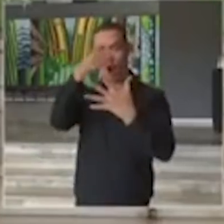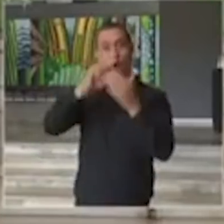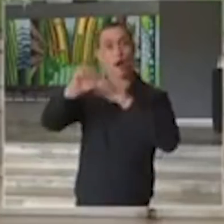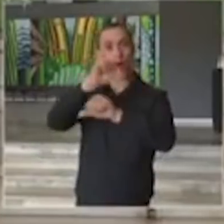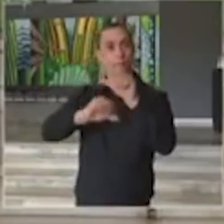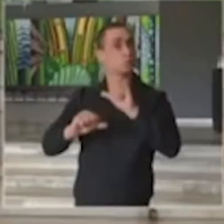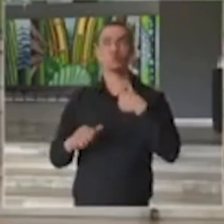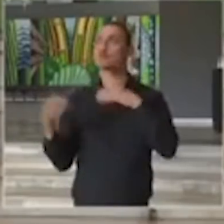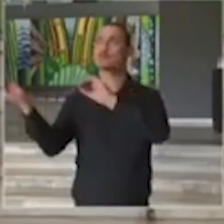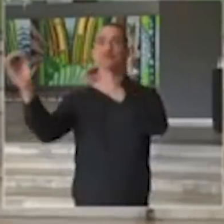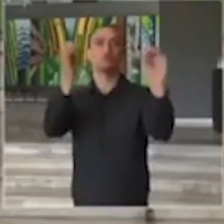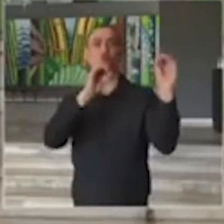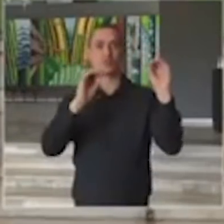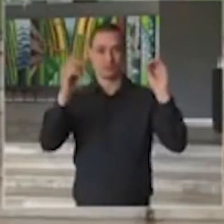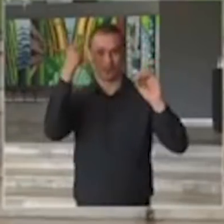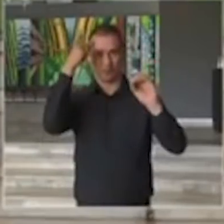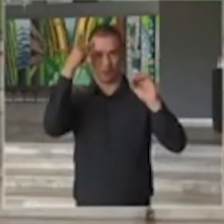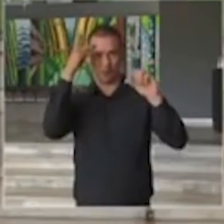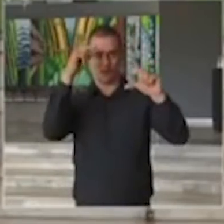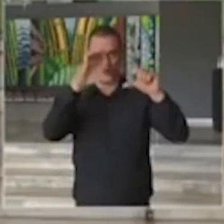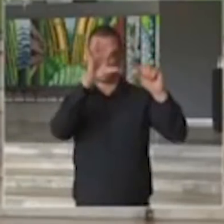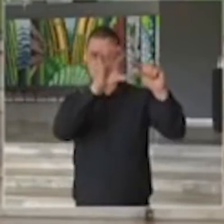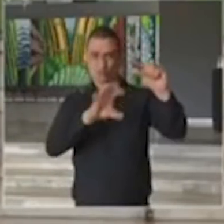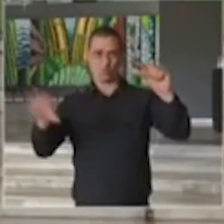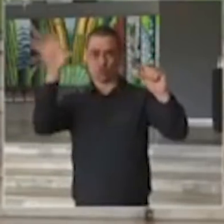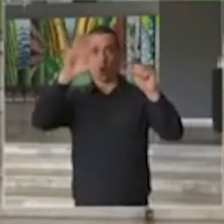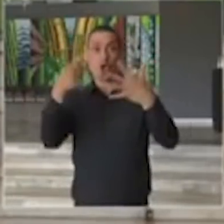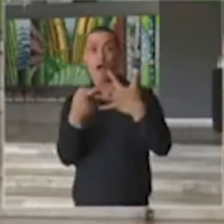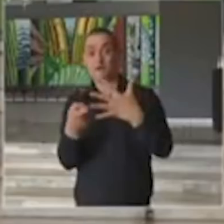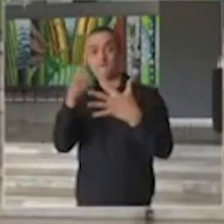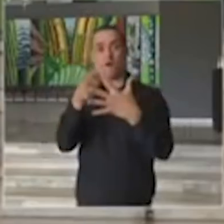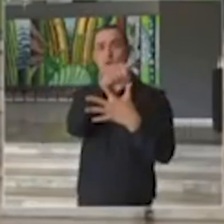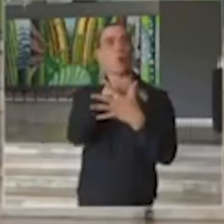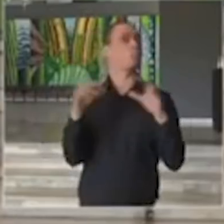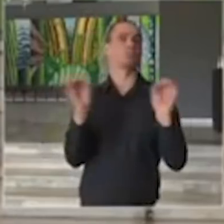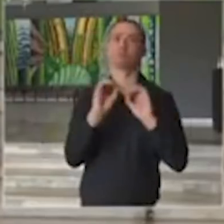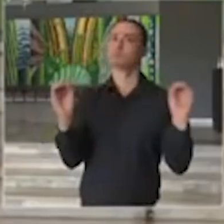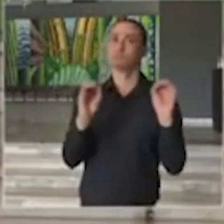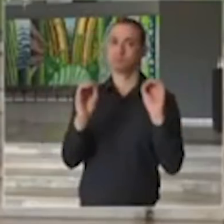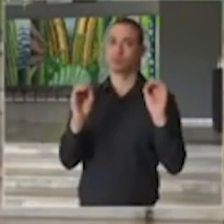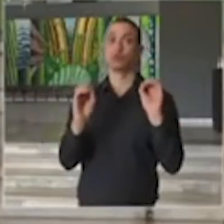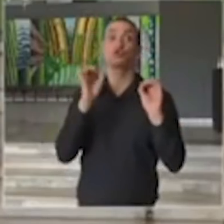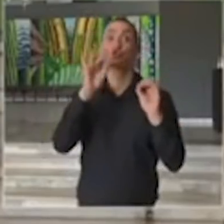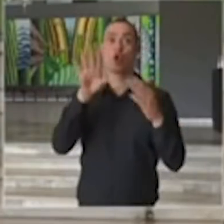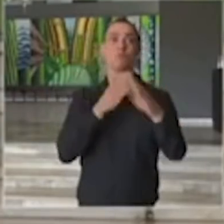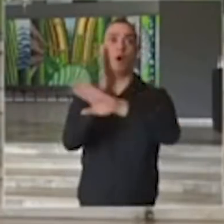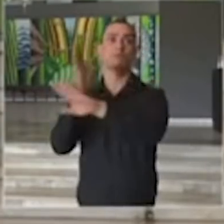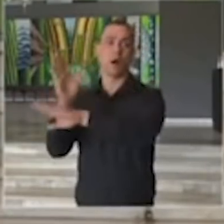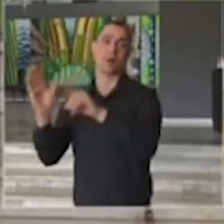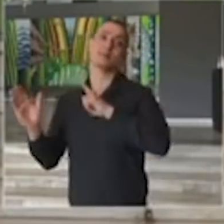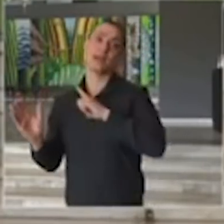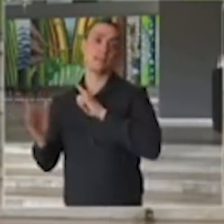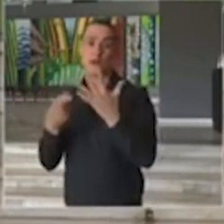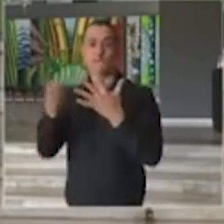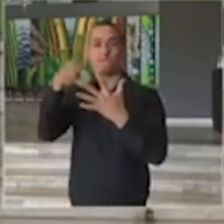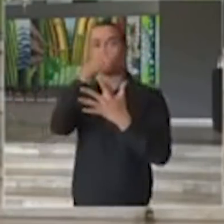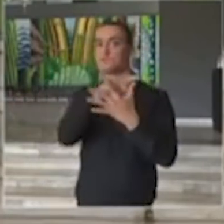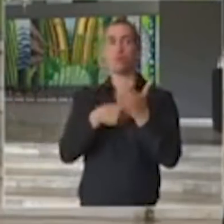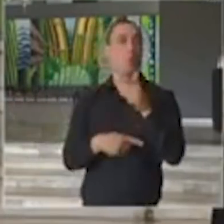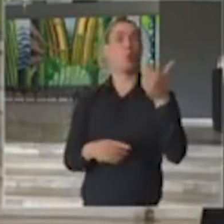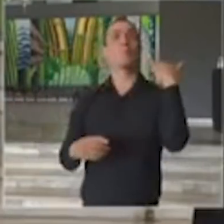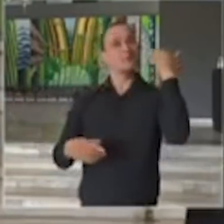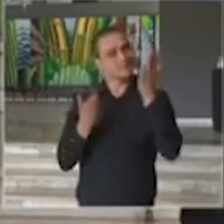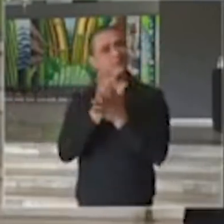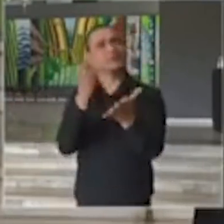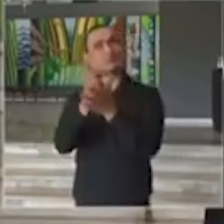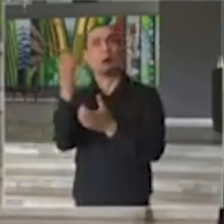nenhuma região do estado de são paulo que regrediu para uma fase mais restritiva e também um fato